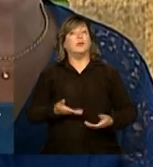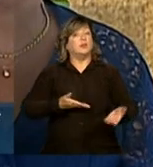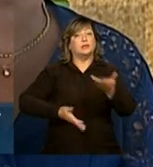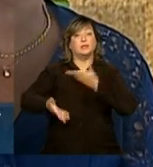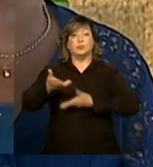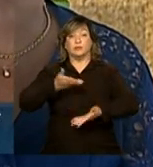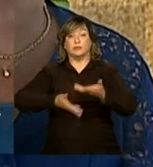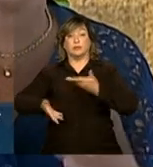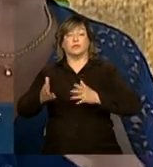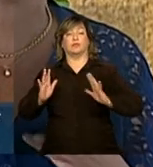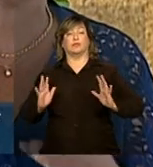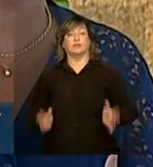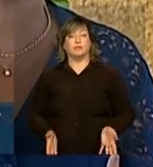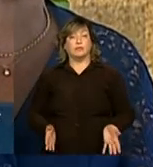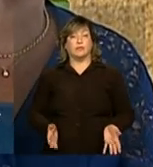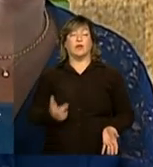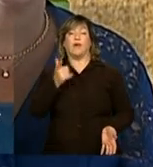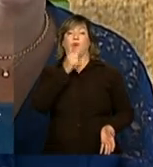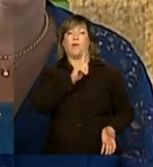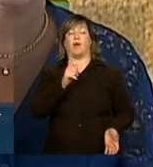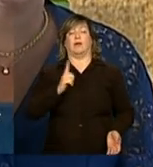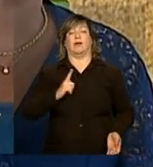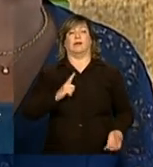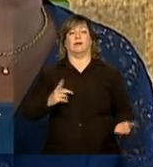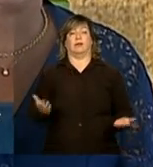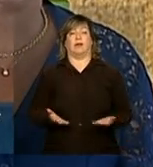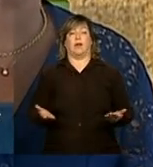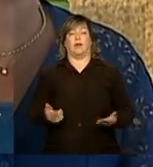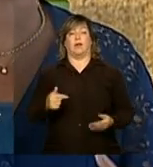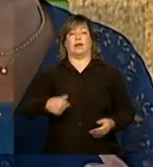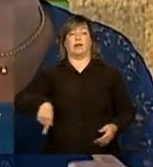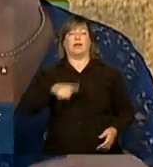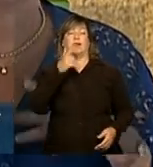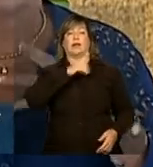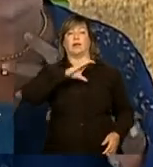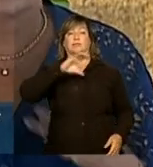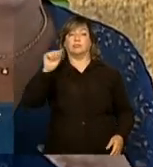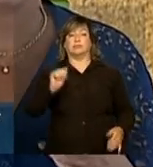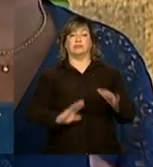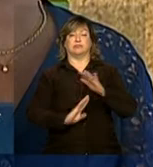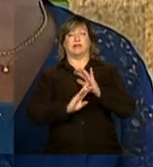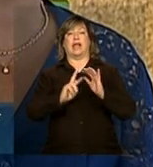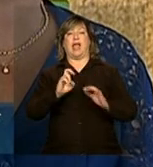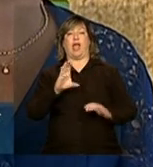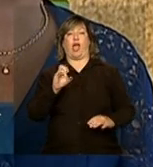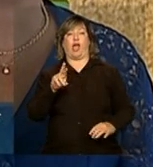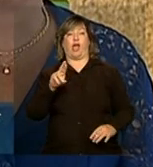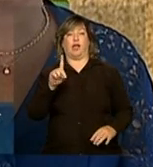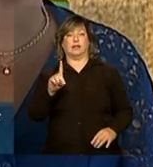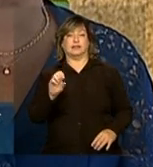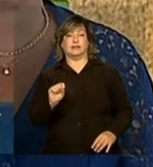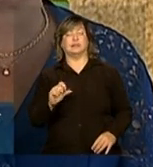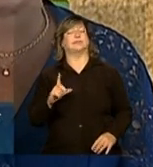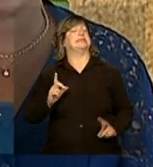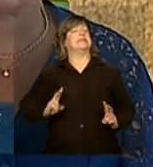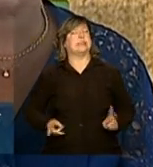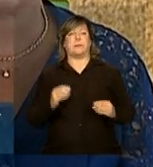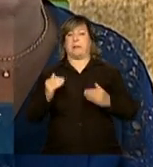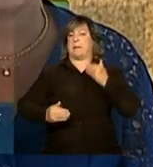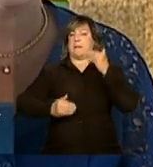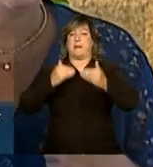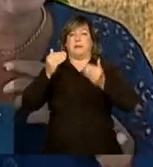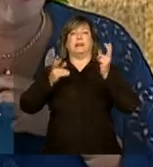articularam para que nós termos esses recordes sempre sendo superados a cada